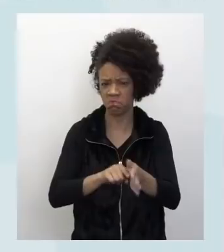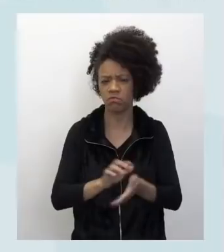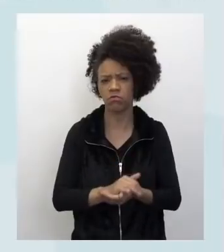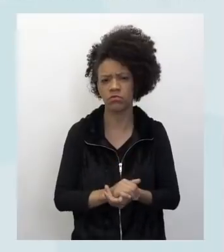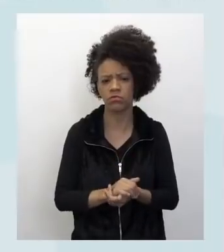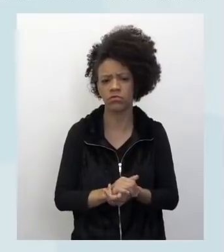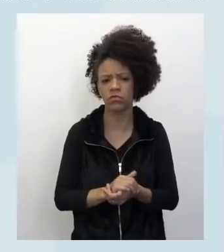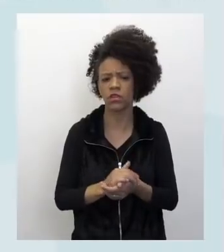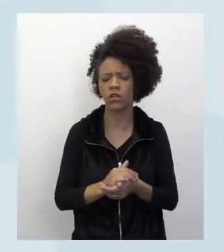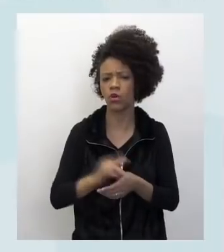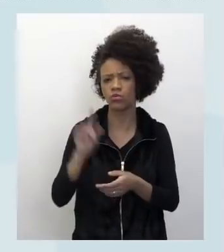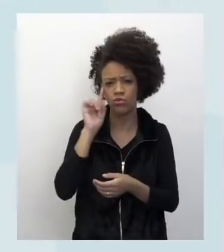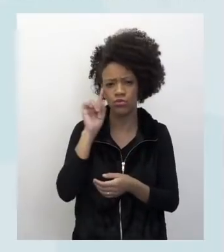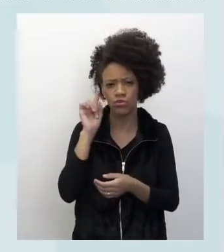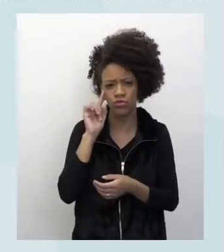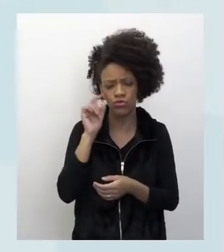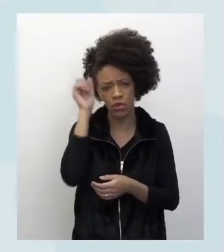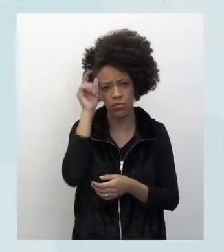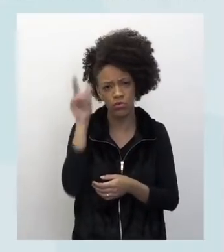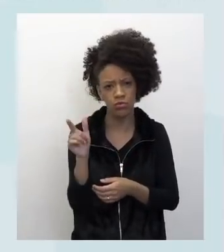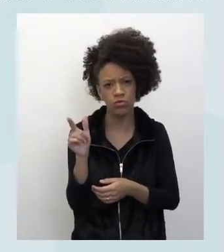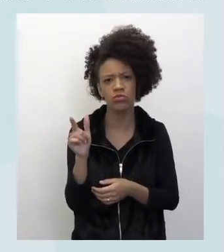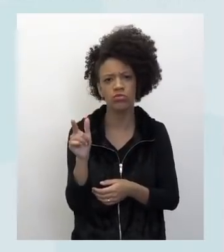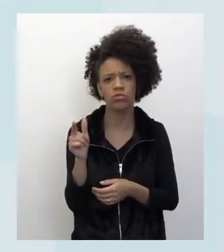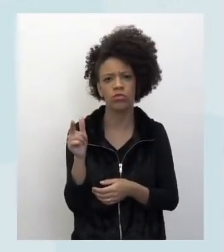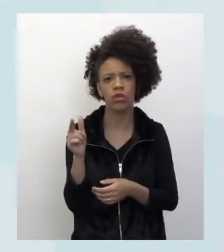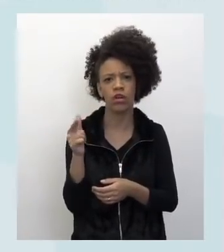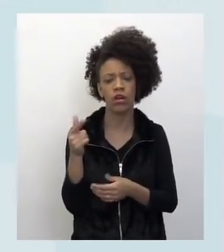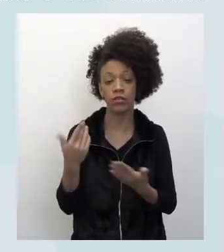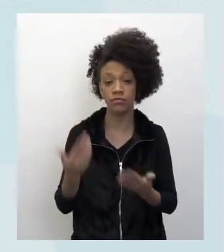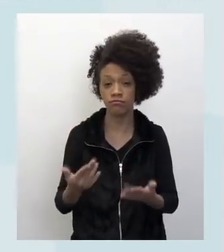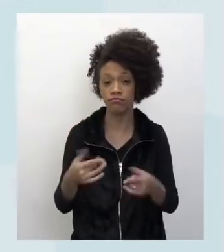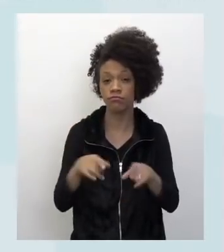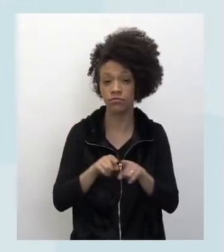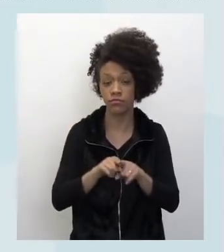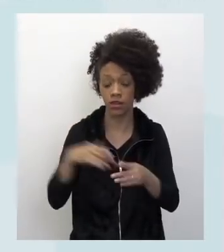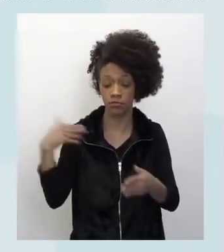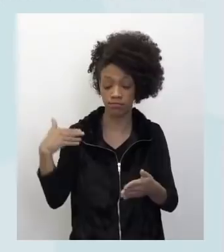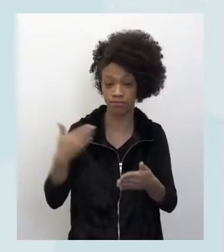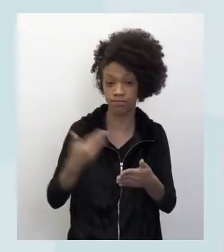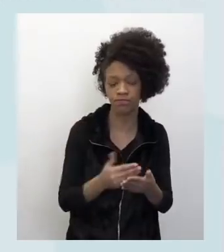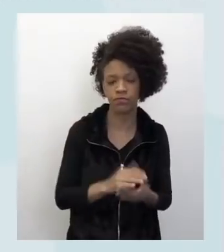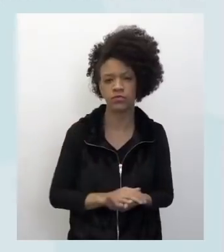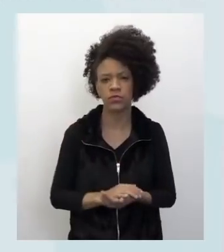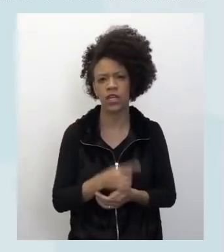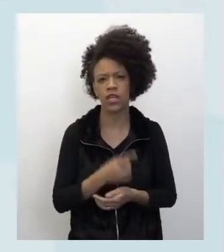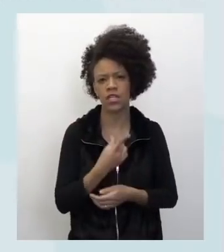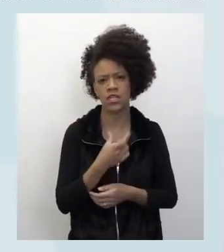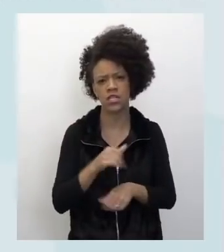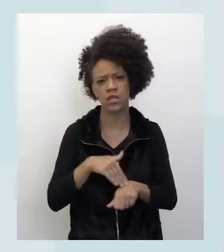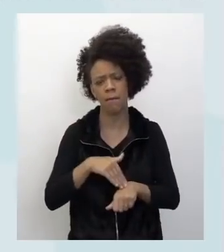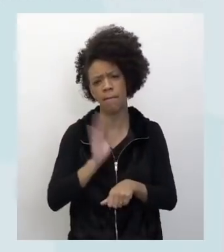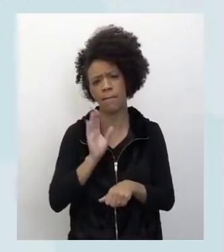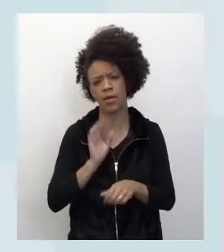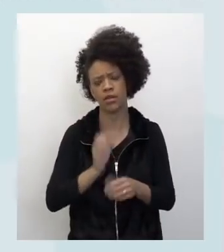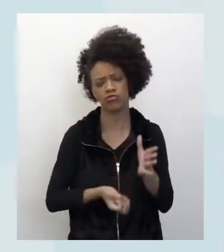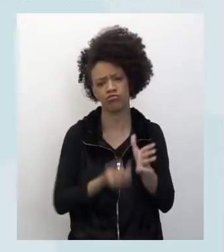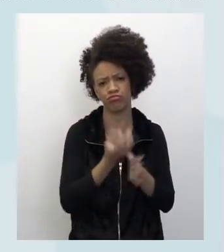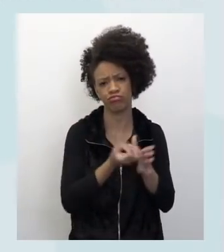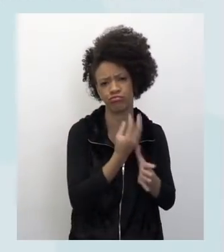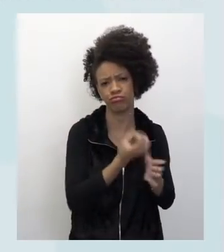dos cotidianos da nossa cultura popular e contemporânea. São mais de 16 espetáculos criados. Alguns deles